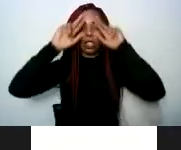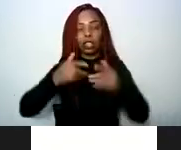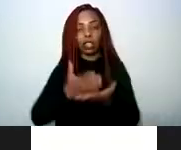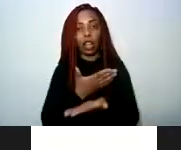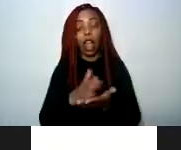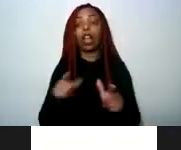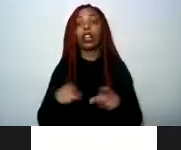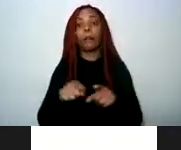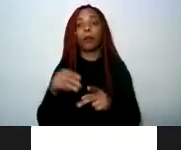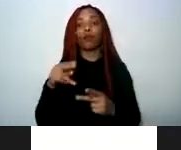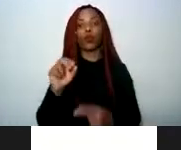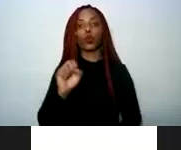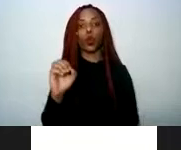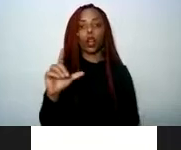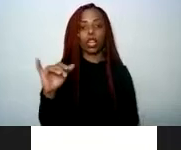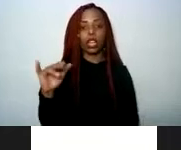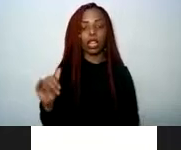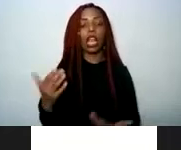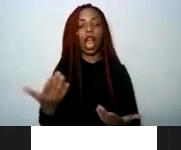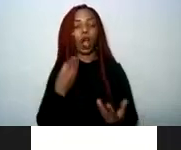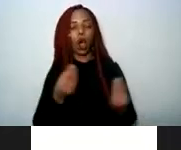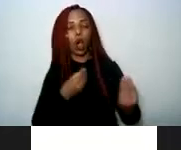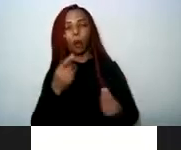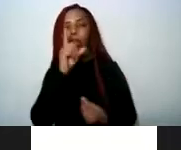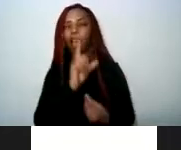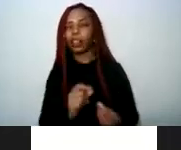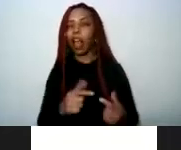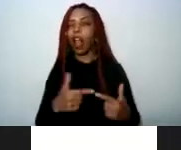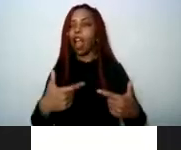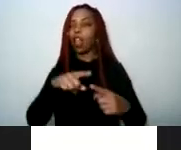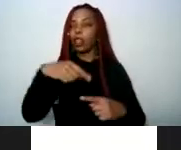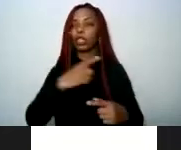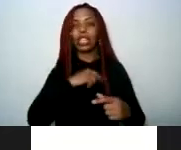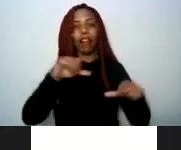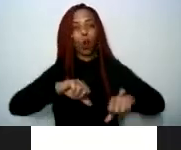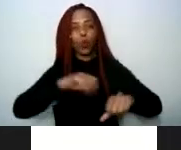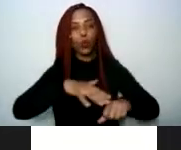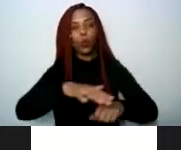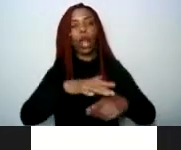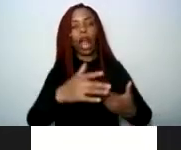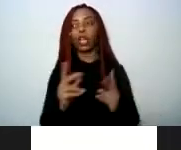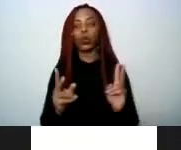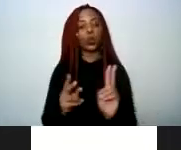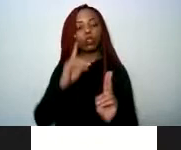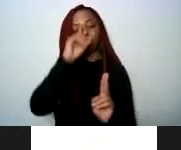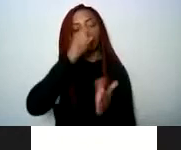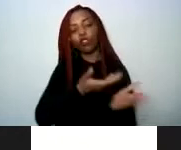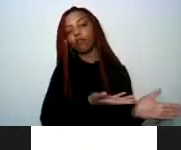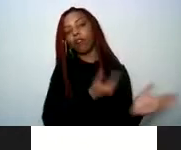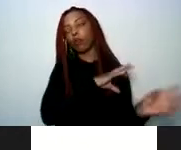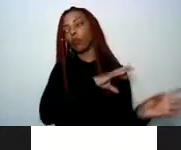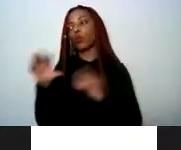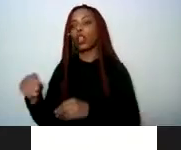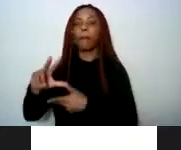que se encontrava devastada a Itália no pós-guerra o casal ele decidiu partir para a América Latina que era um lugar onde